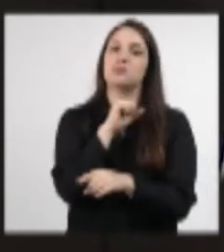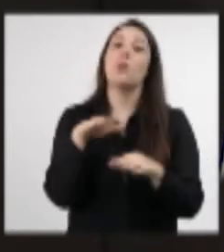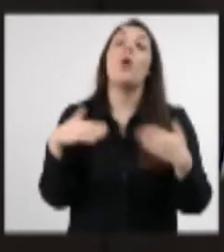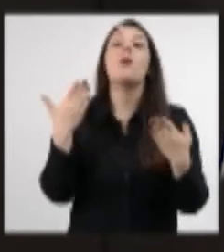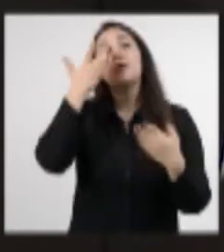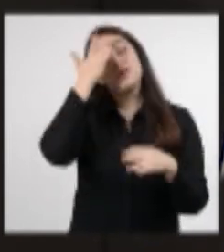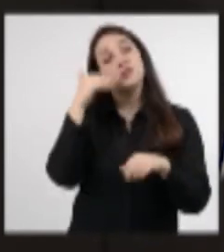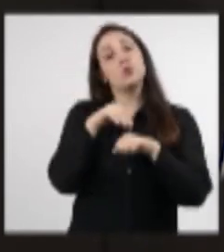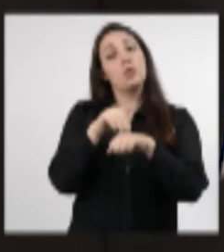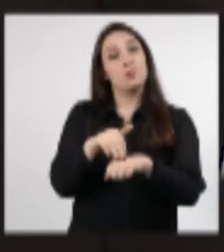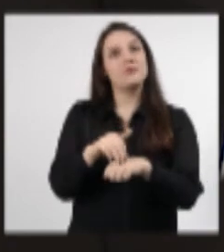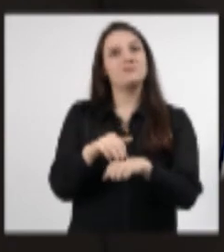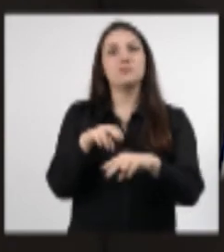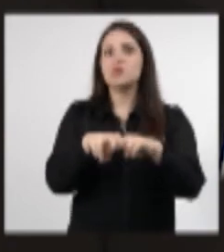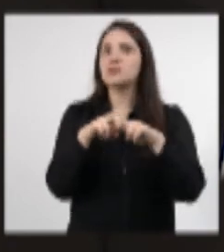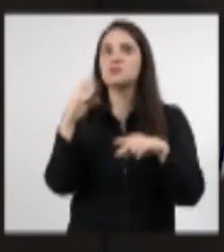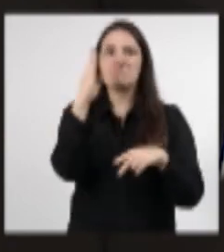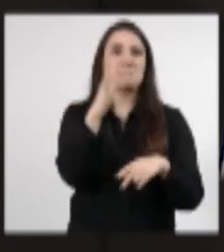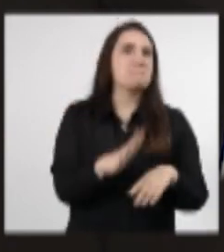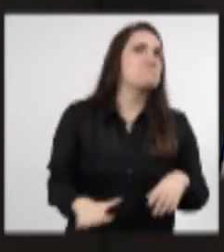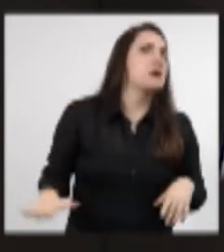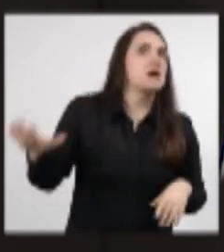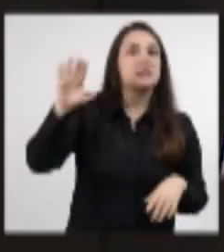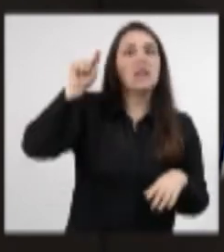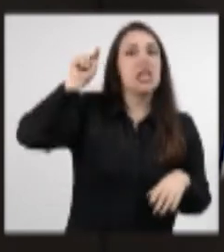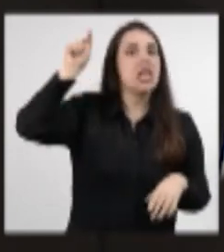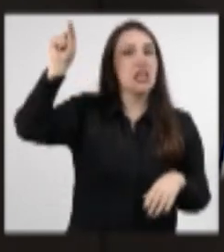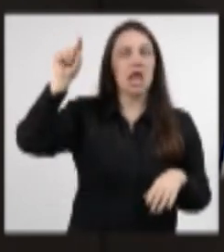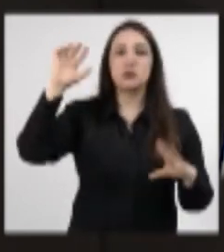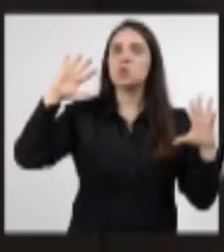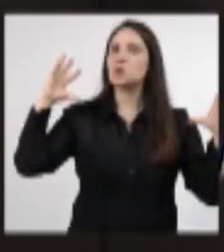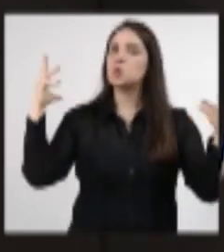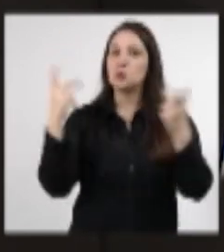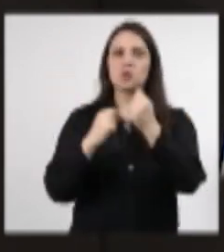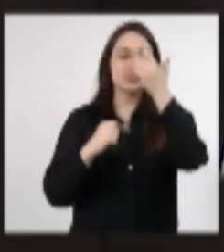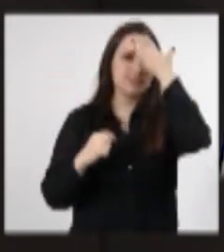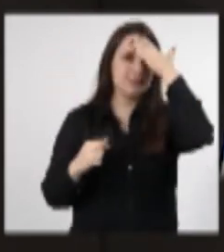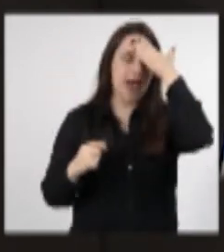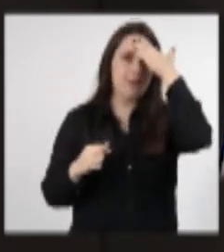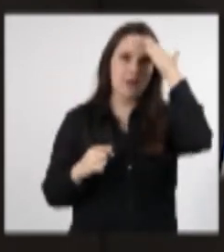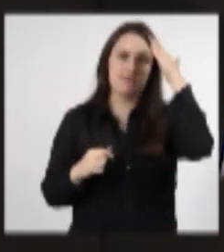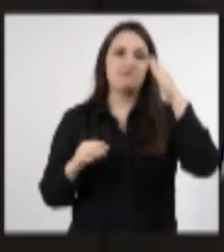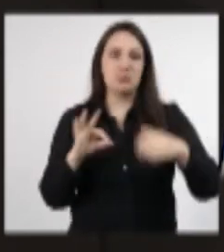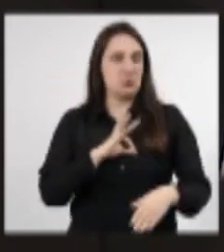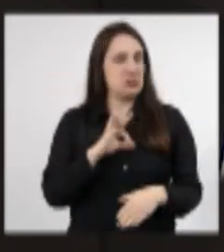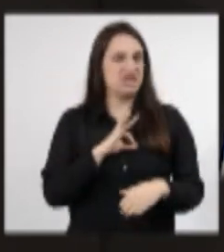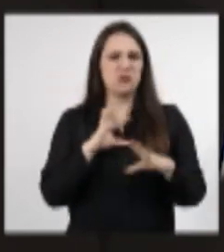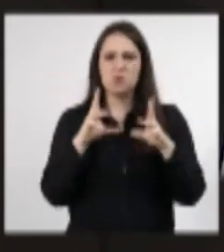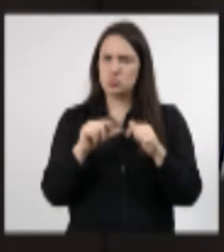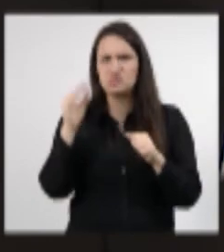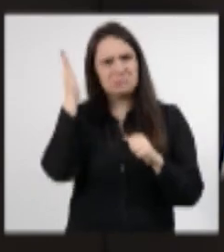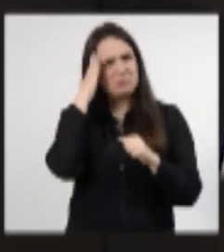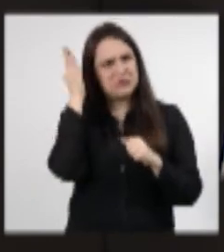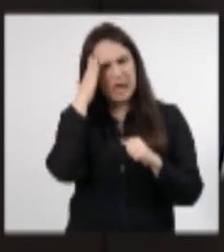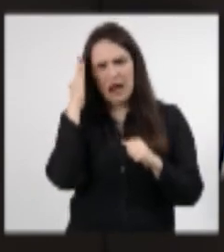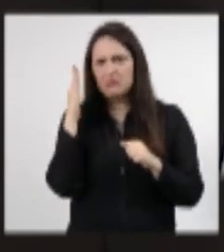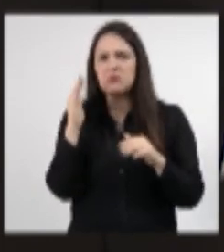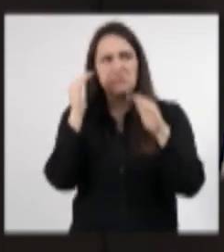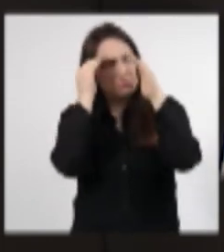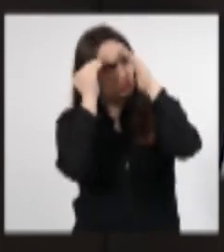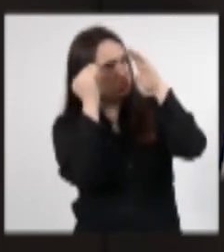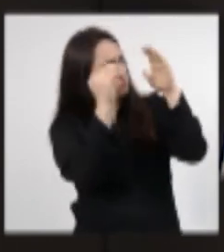segurança muito grande, e há uma repercussão no meio policial positivo, que eleva